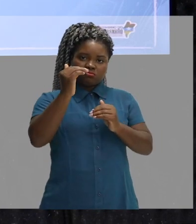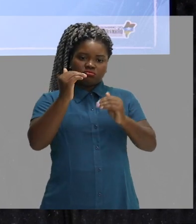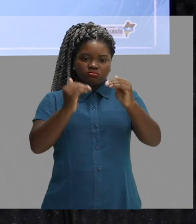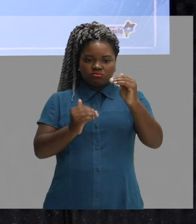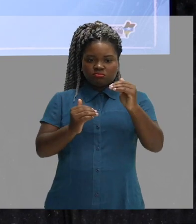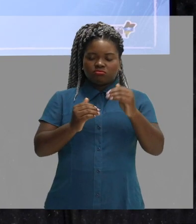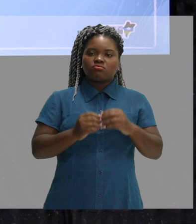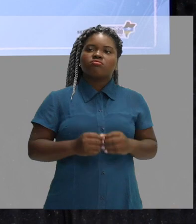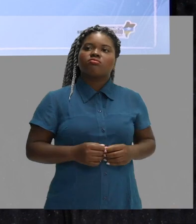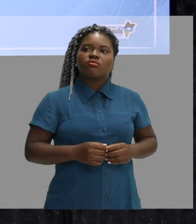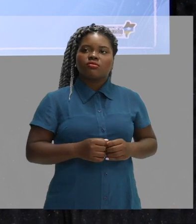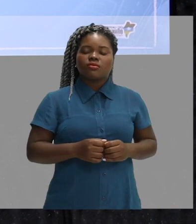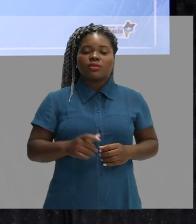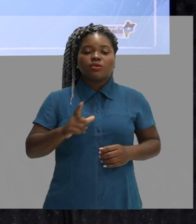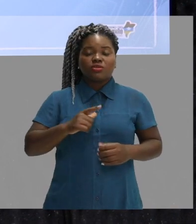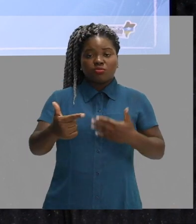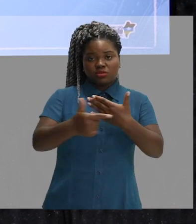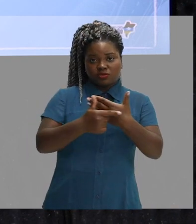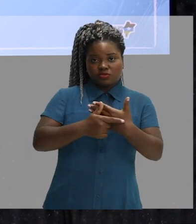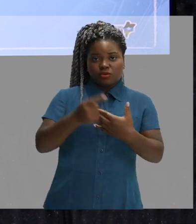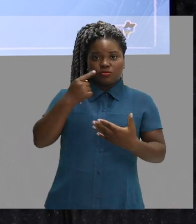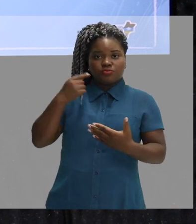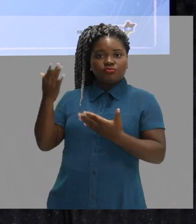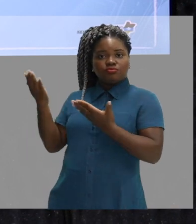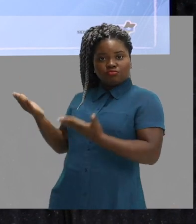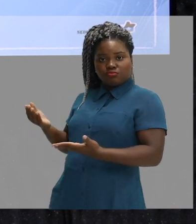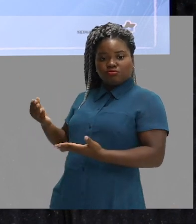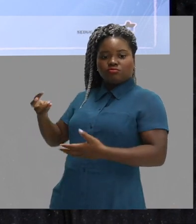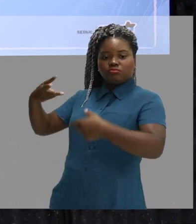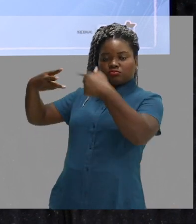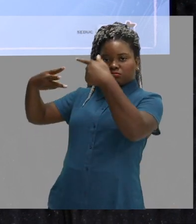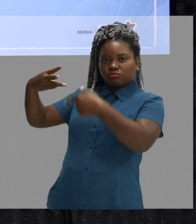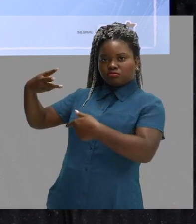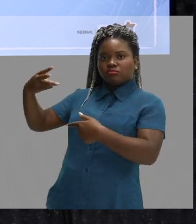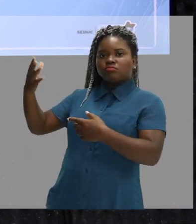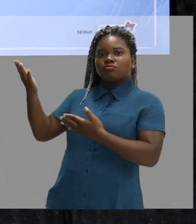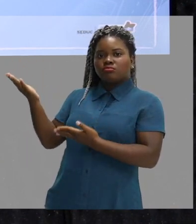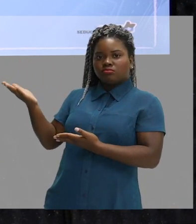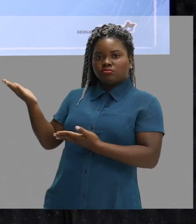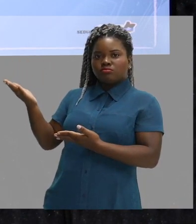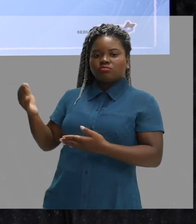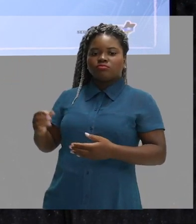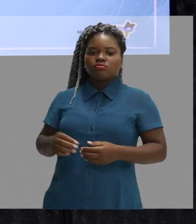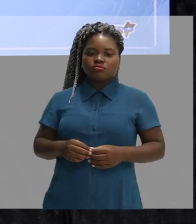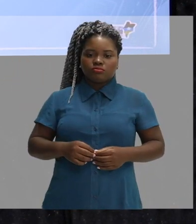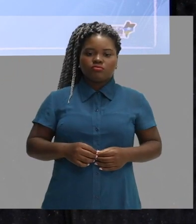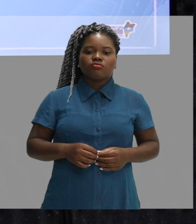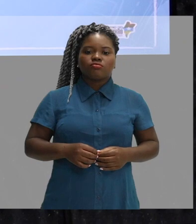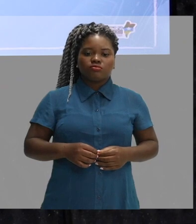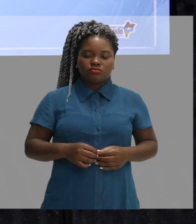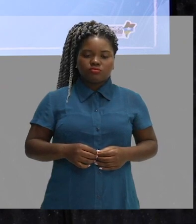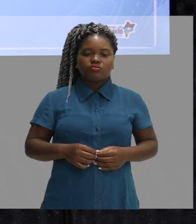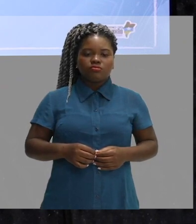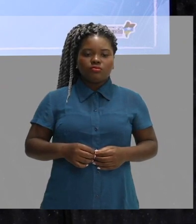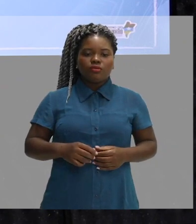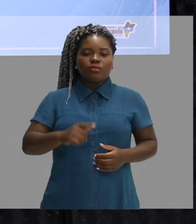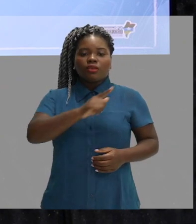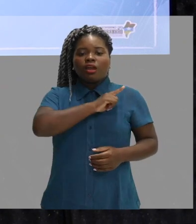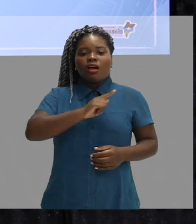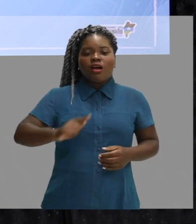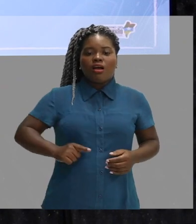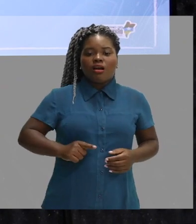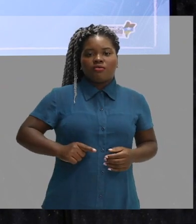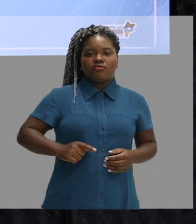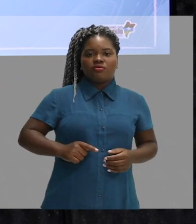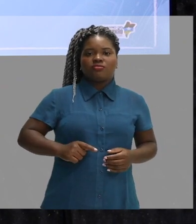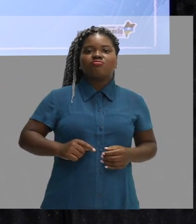função básica dos três poderes são, vamos lá, poder executivo, governar a nação, o município ou o estado,